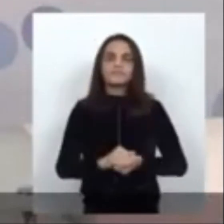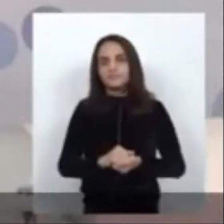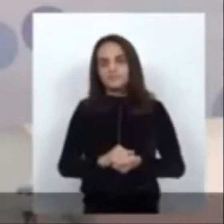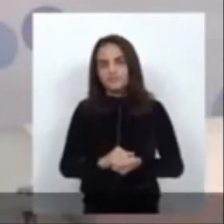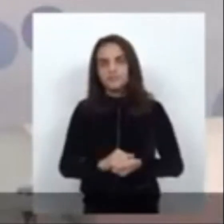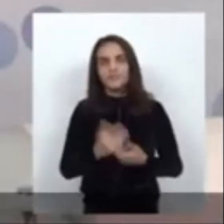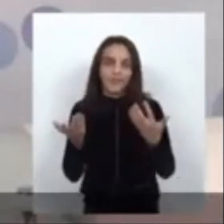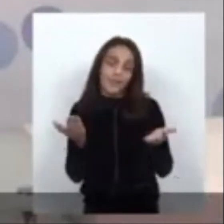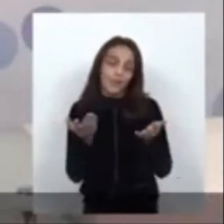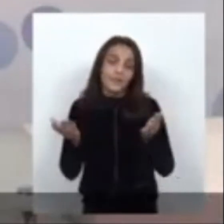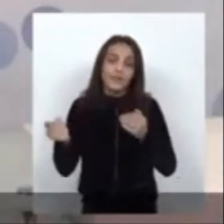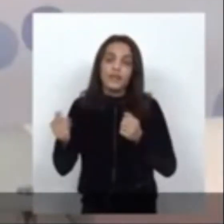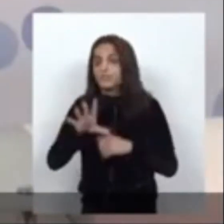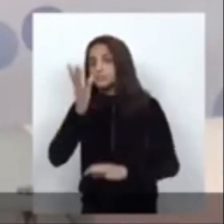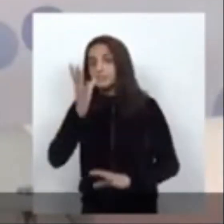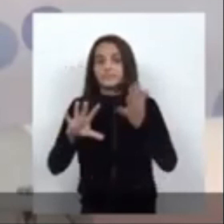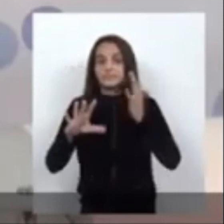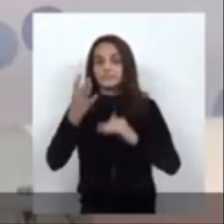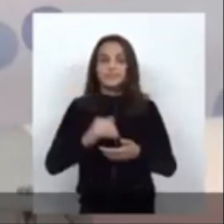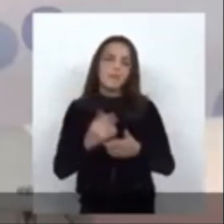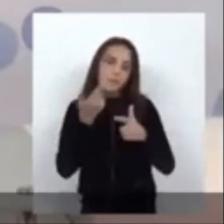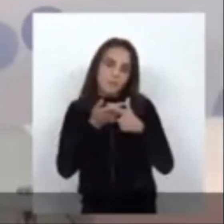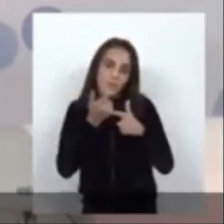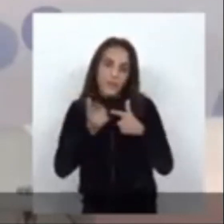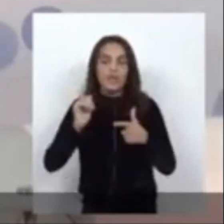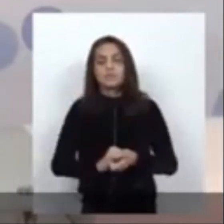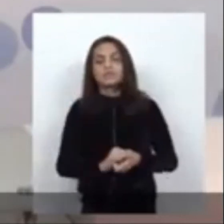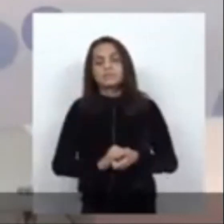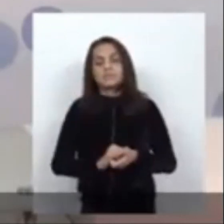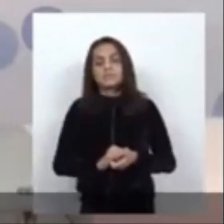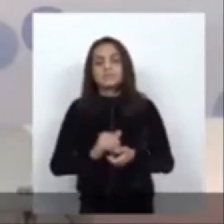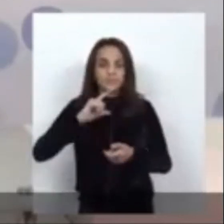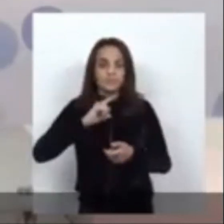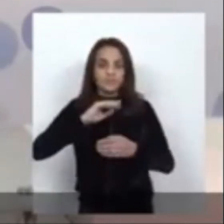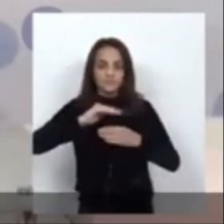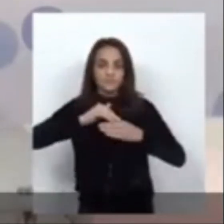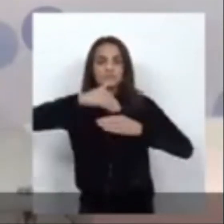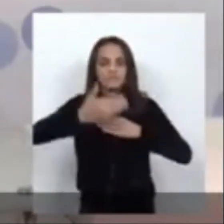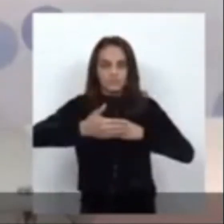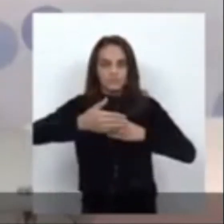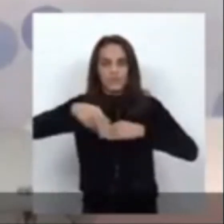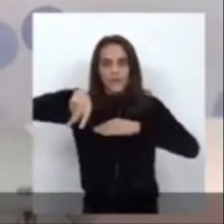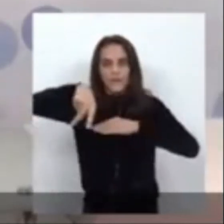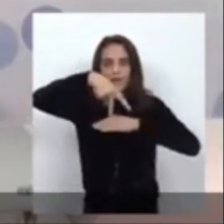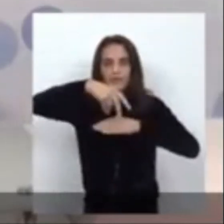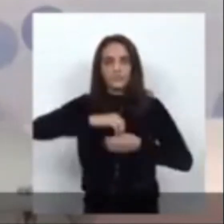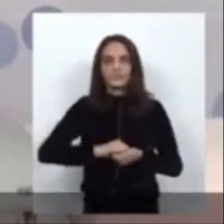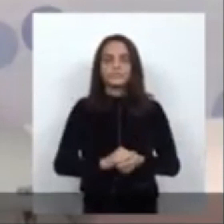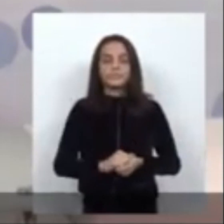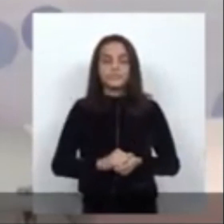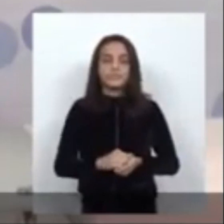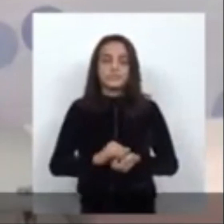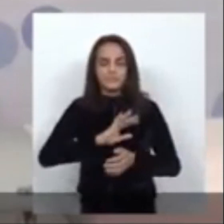das situações talvez mais problemáticas que tenham se colocado à sua frente. Então, de um modo